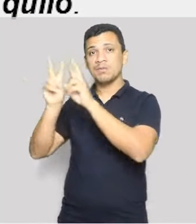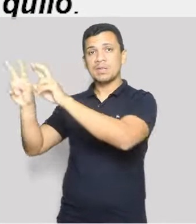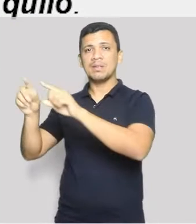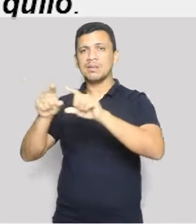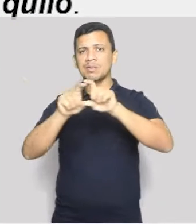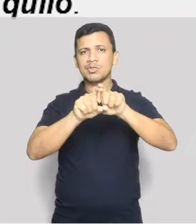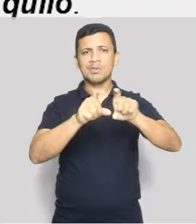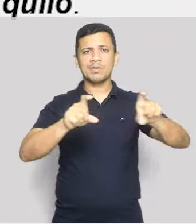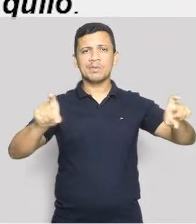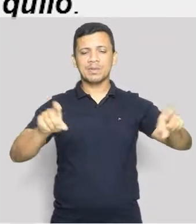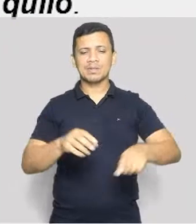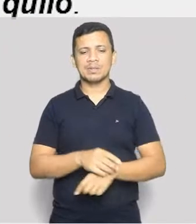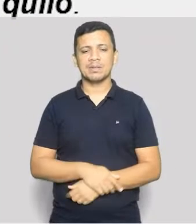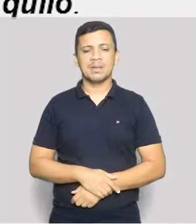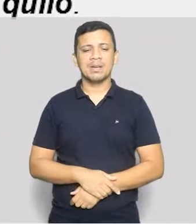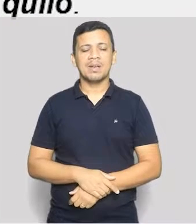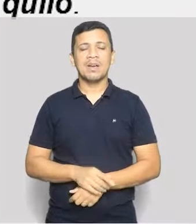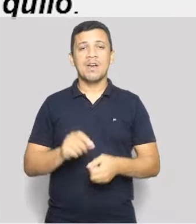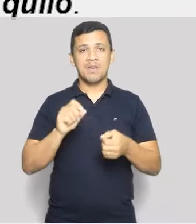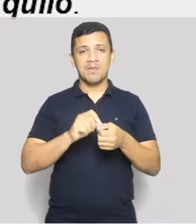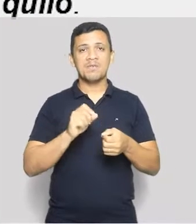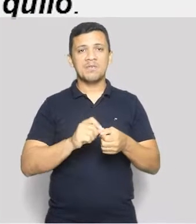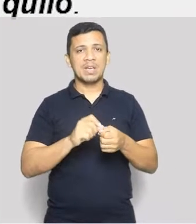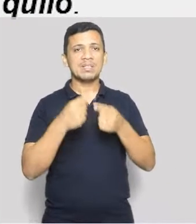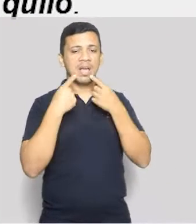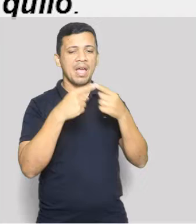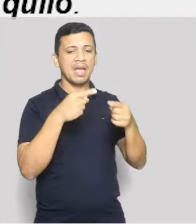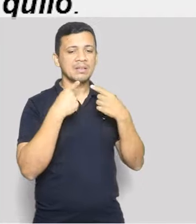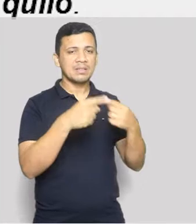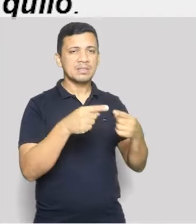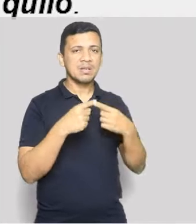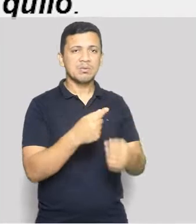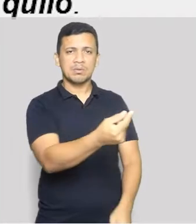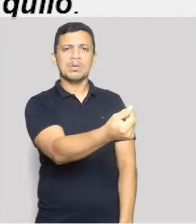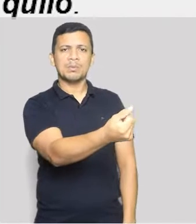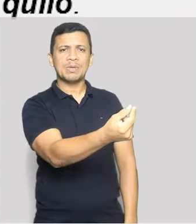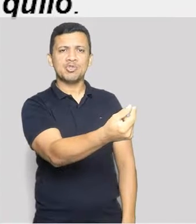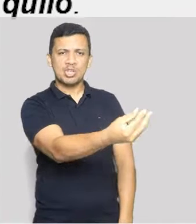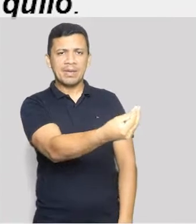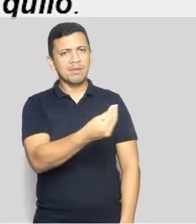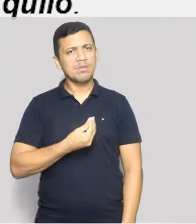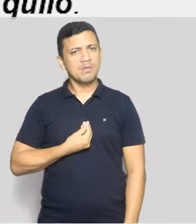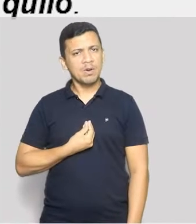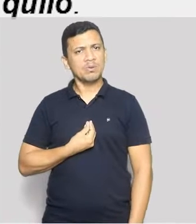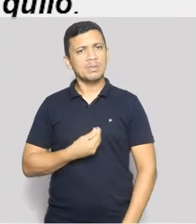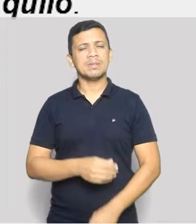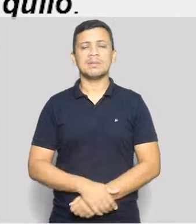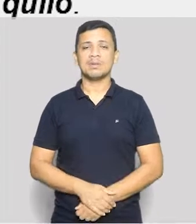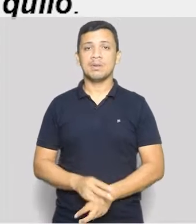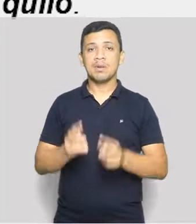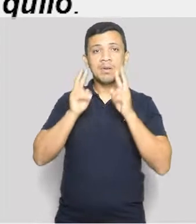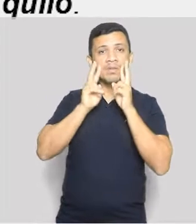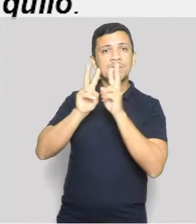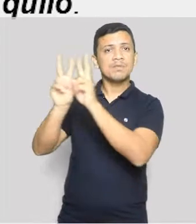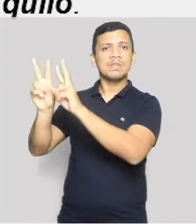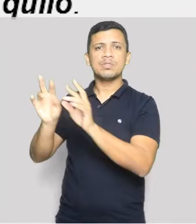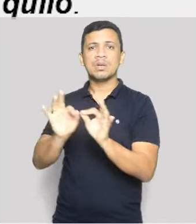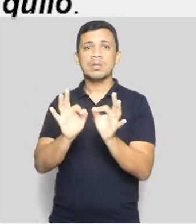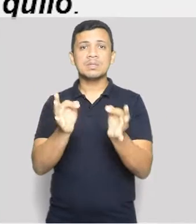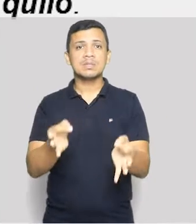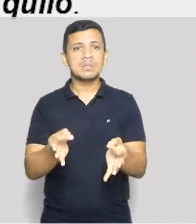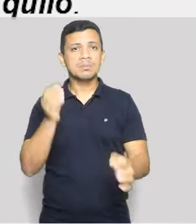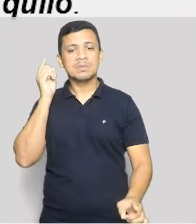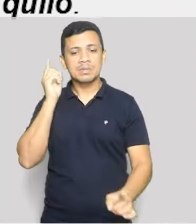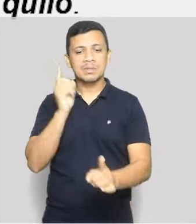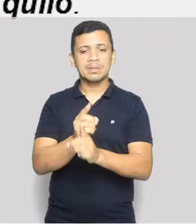se diz, fiz a reclamação e recebi o meu dinheiro de volta, tá? Observem como é muito simples